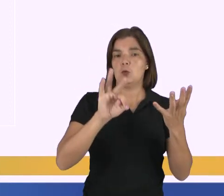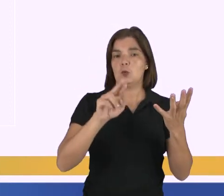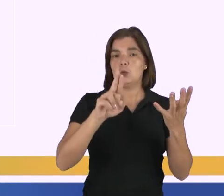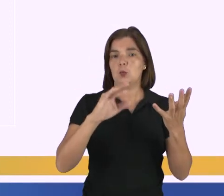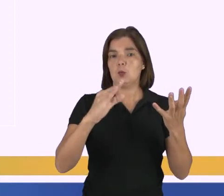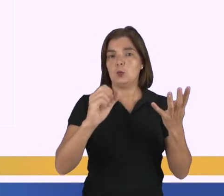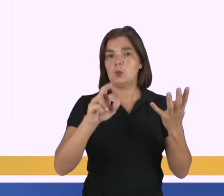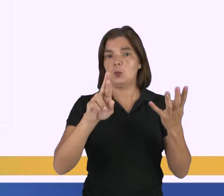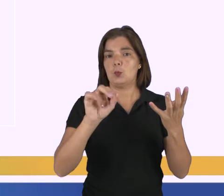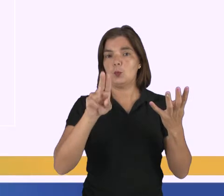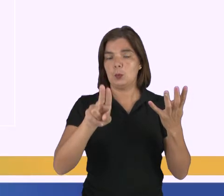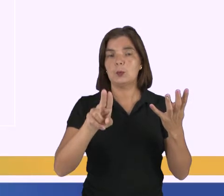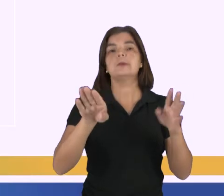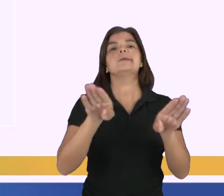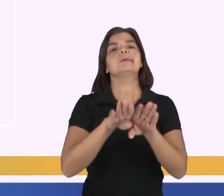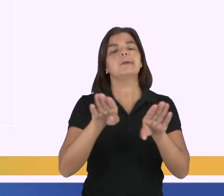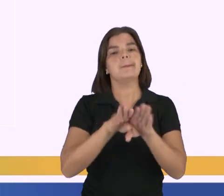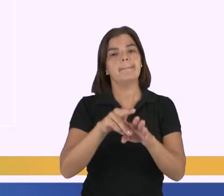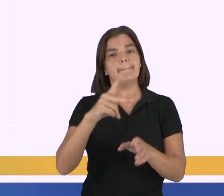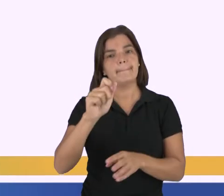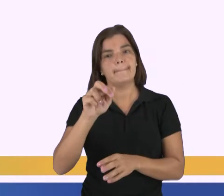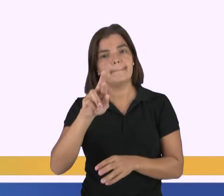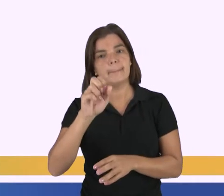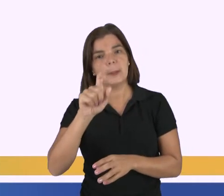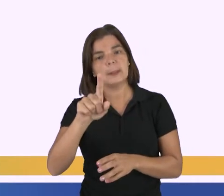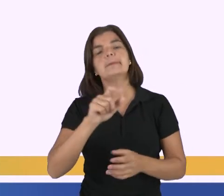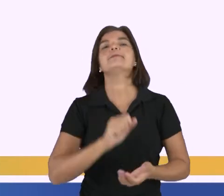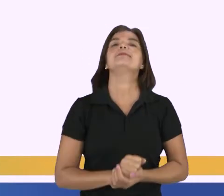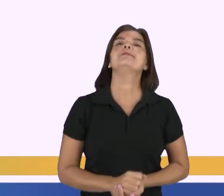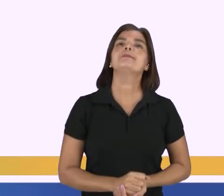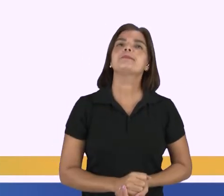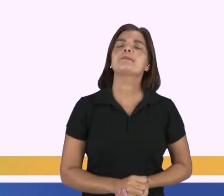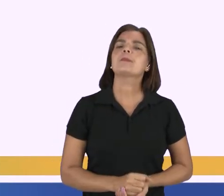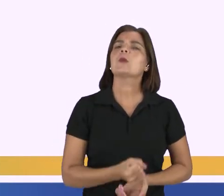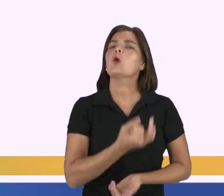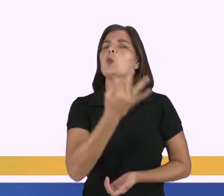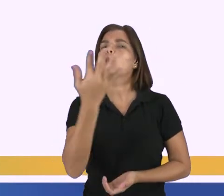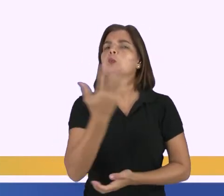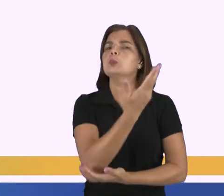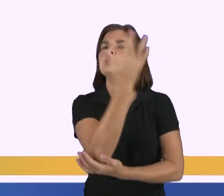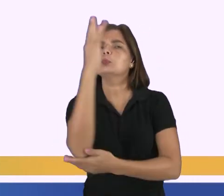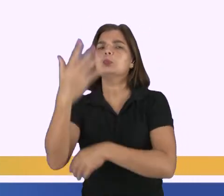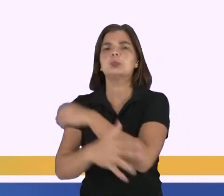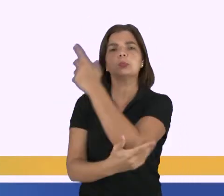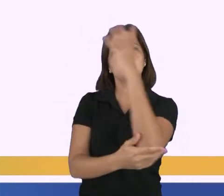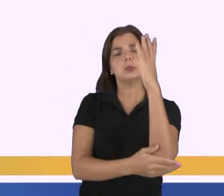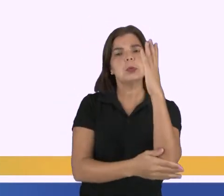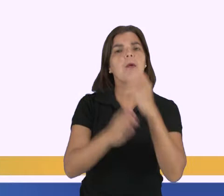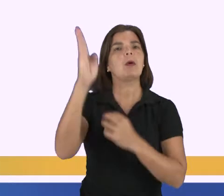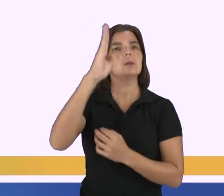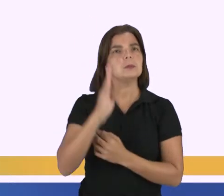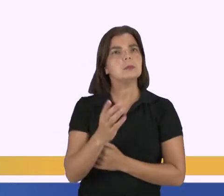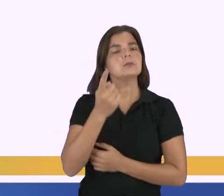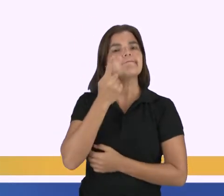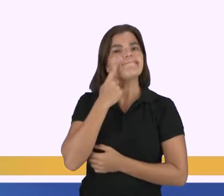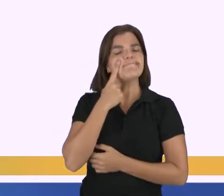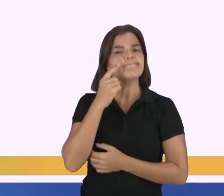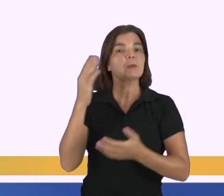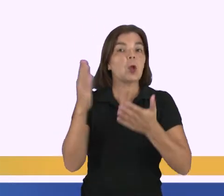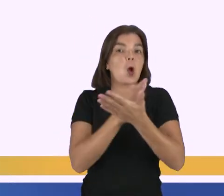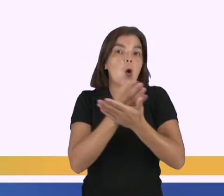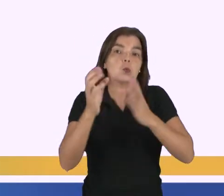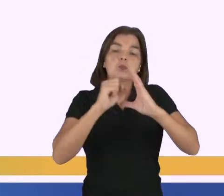usina hidrelétrica de Tucuruí, no Pará. Quanto à vegetação brasileira, podemos ver